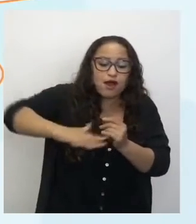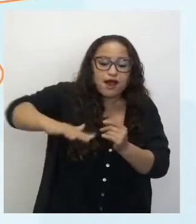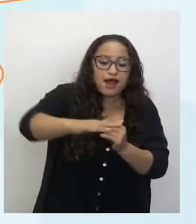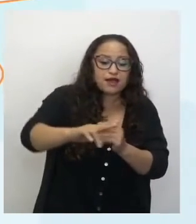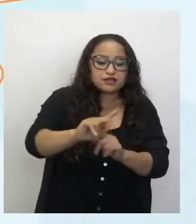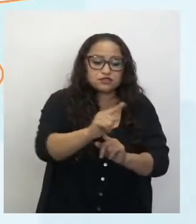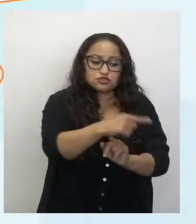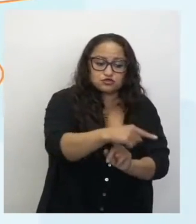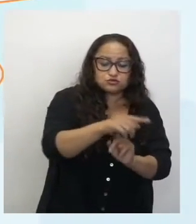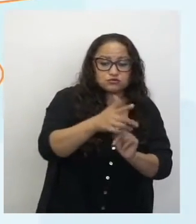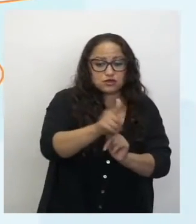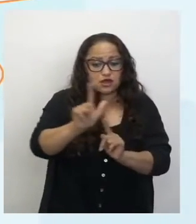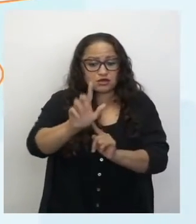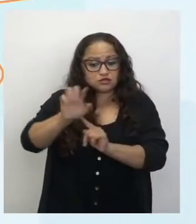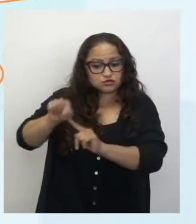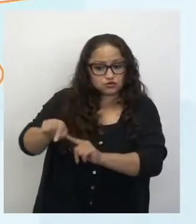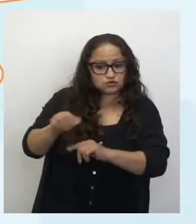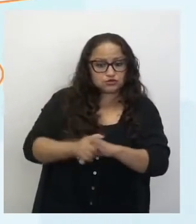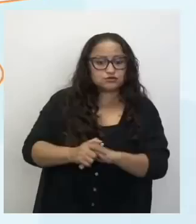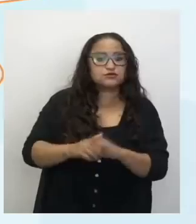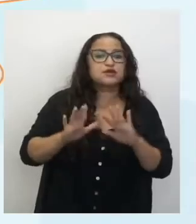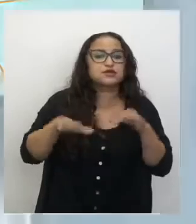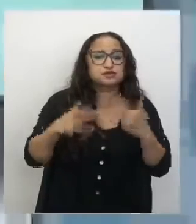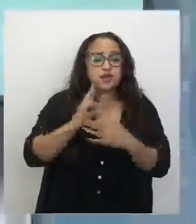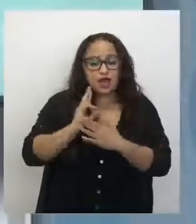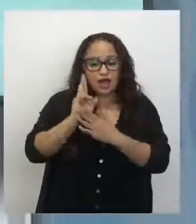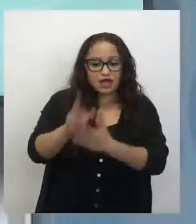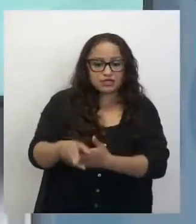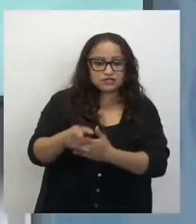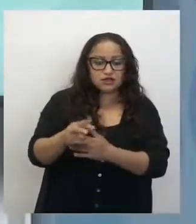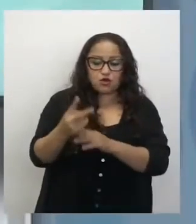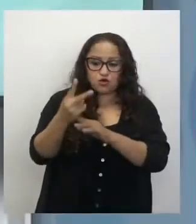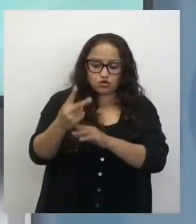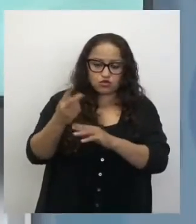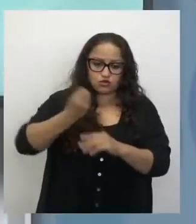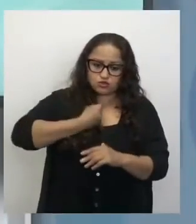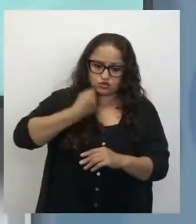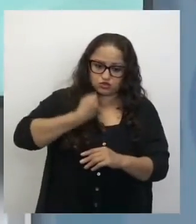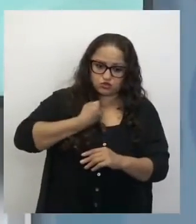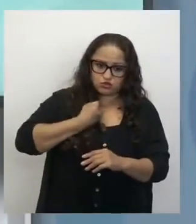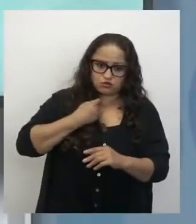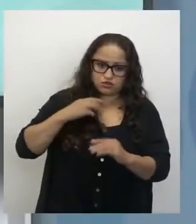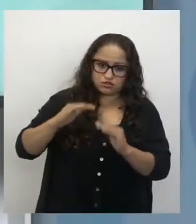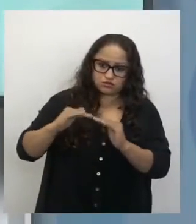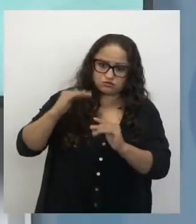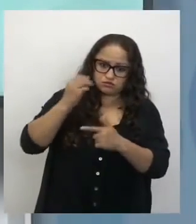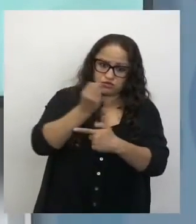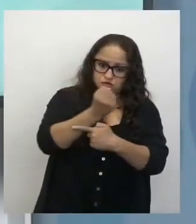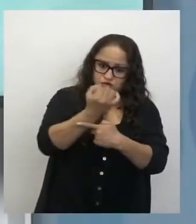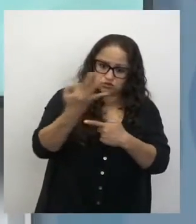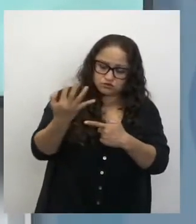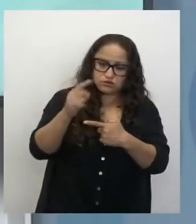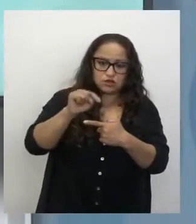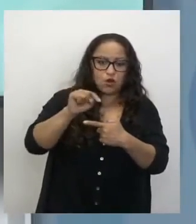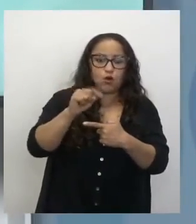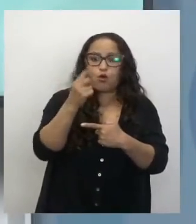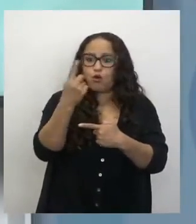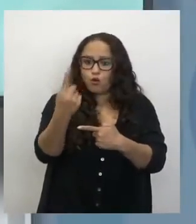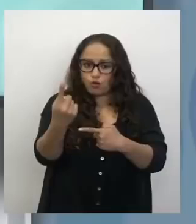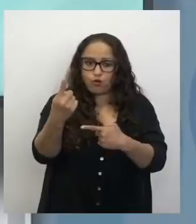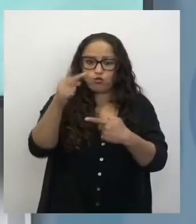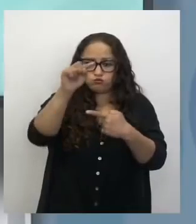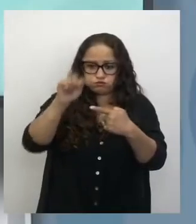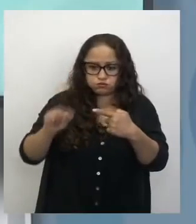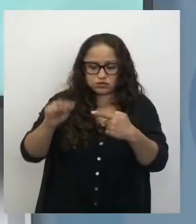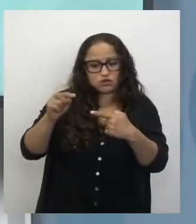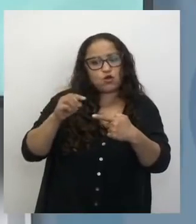do outro. Então, nesta razão, aparecem dois números, o de cima referente a um dos triângulos, ou o